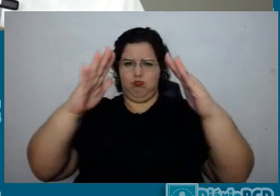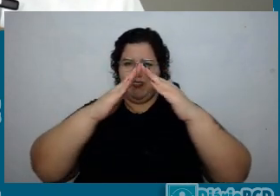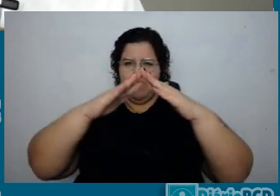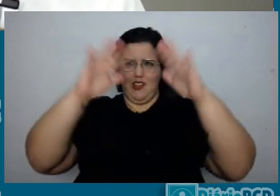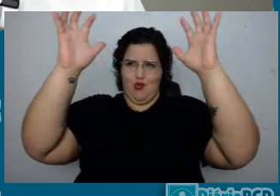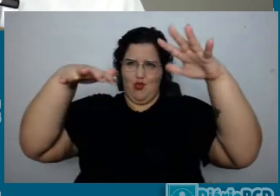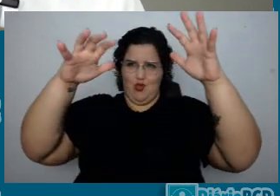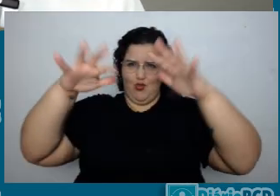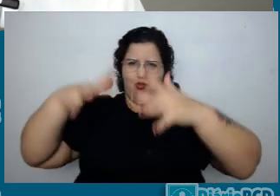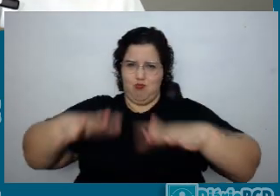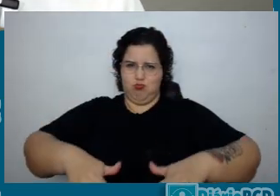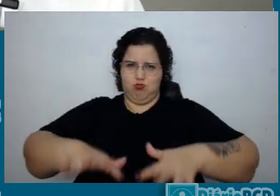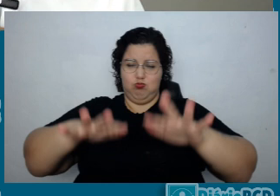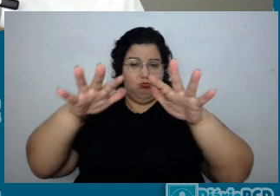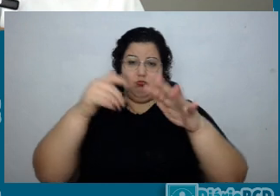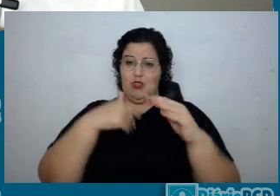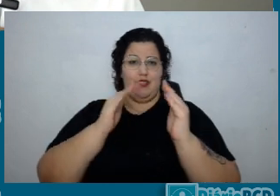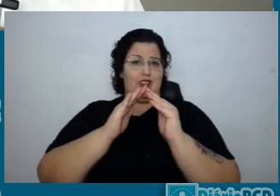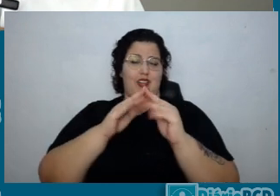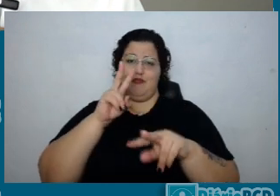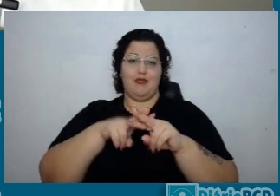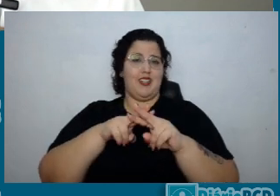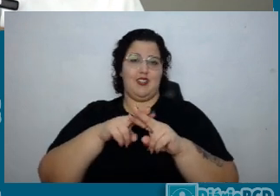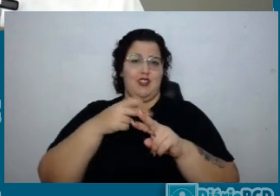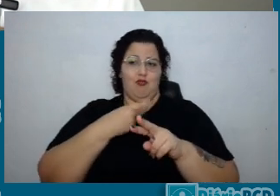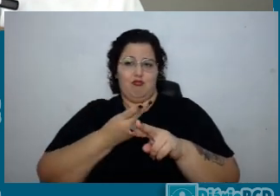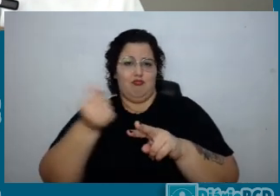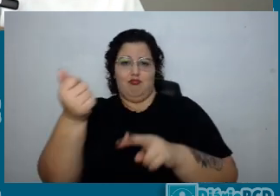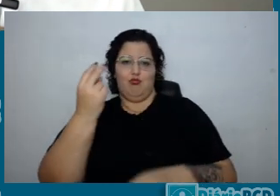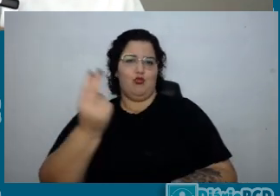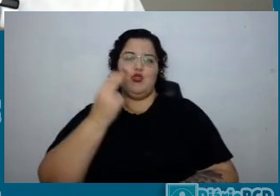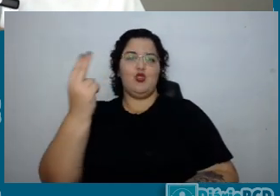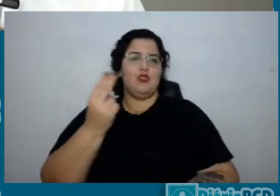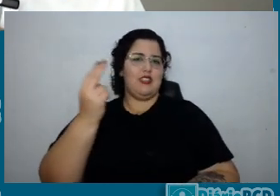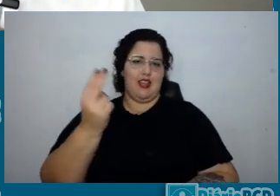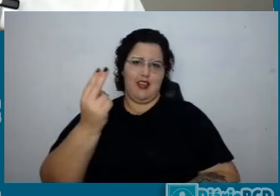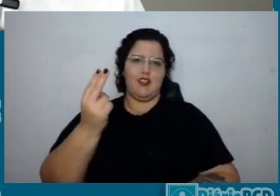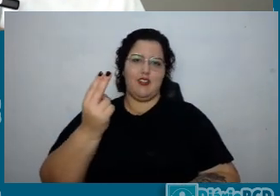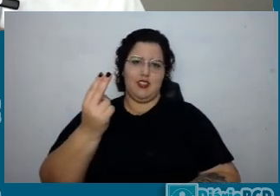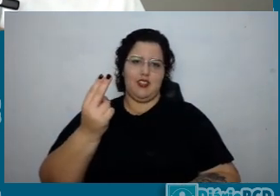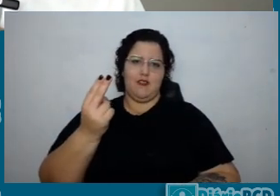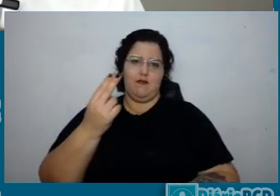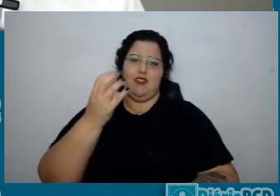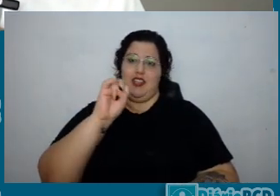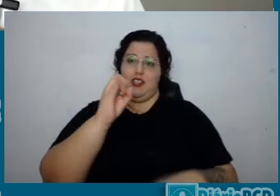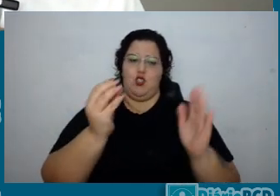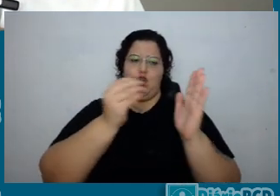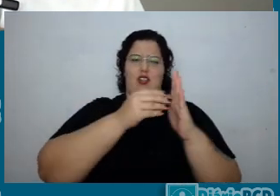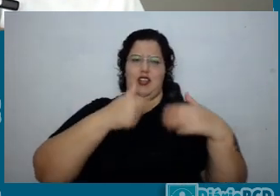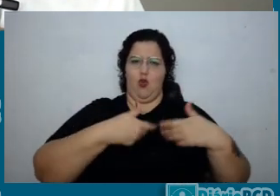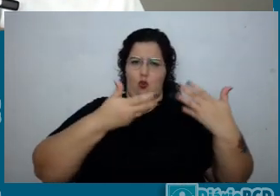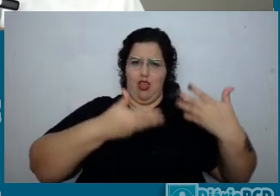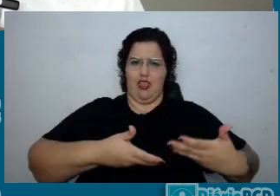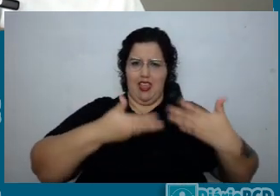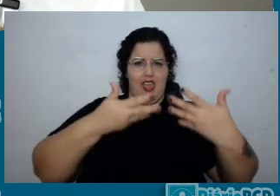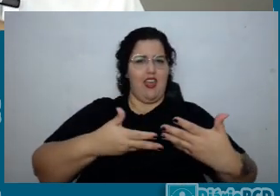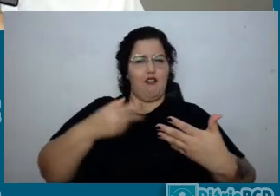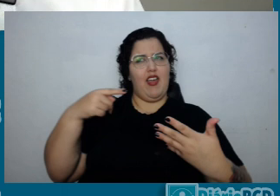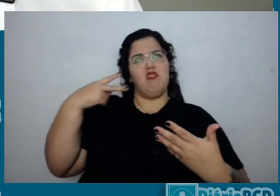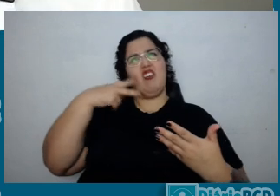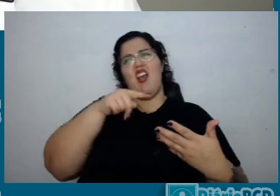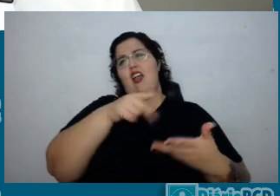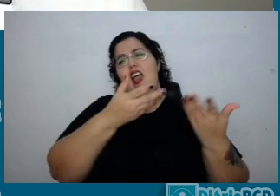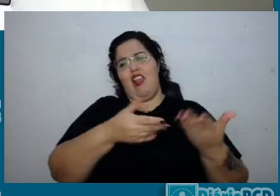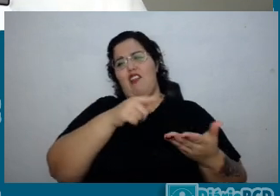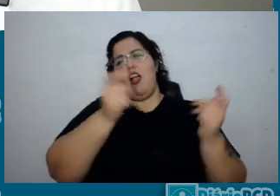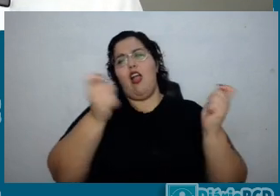estar priorizada. Se fosse, né, colocar eu, então, numa triagem como deficiência leve, então não ia estar